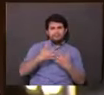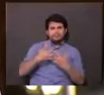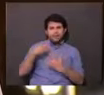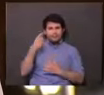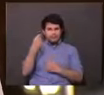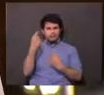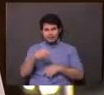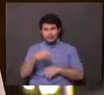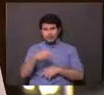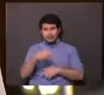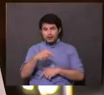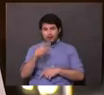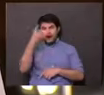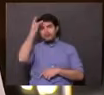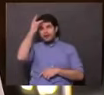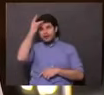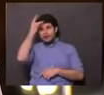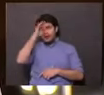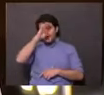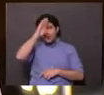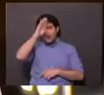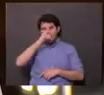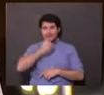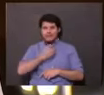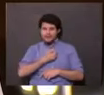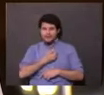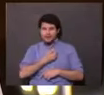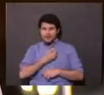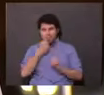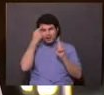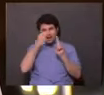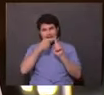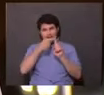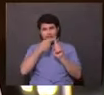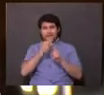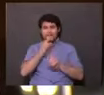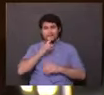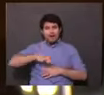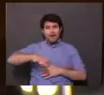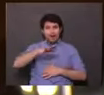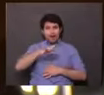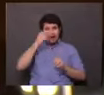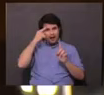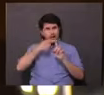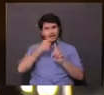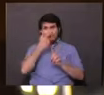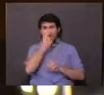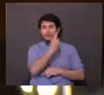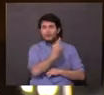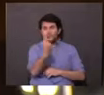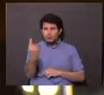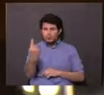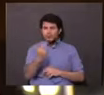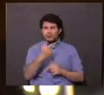violência, tendo presente também o Papa Francisco, as intenções deste santuário e as de cada um de nós,